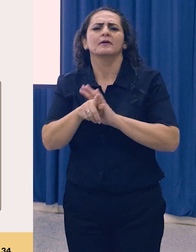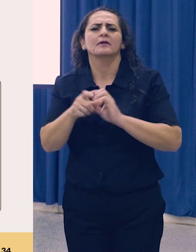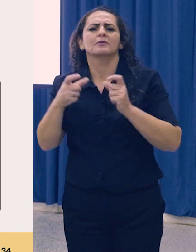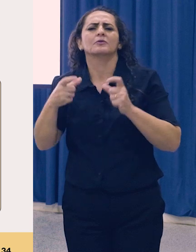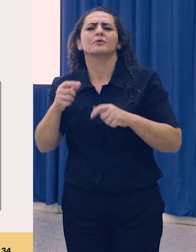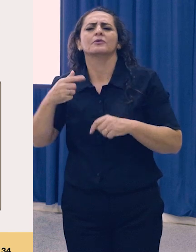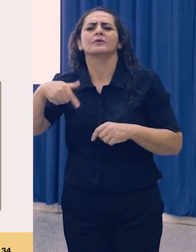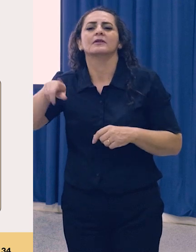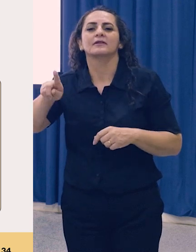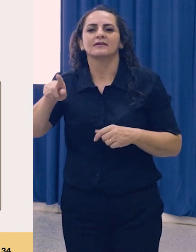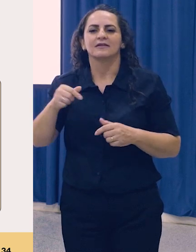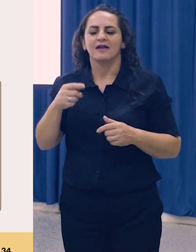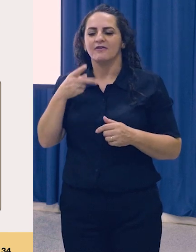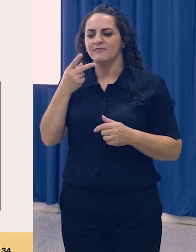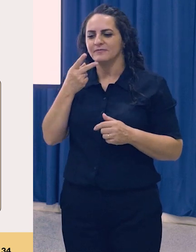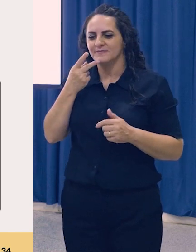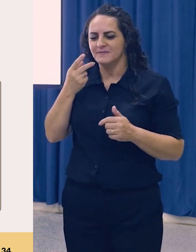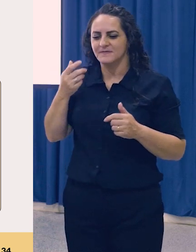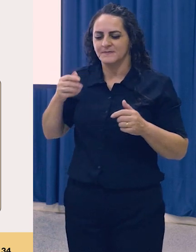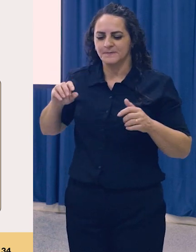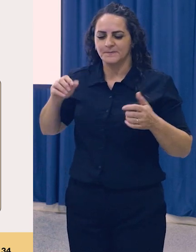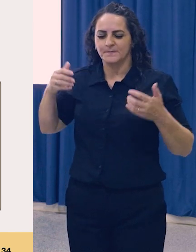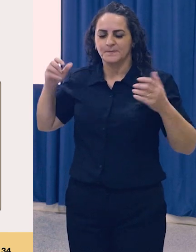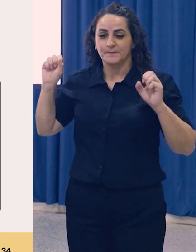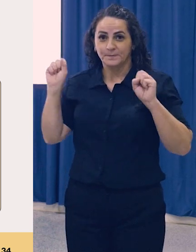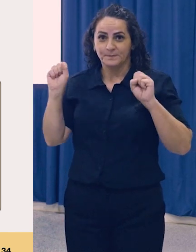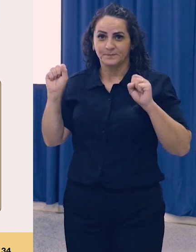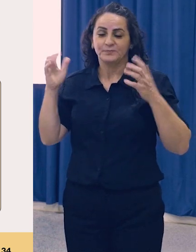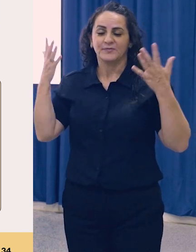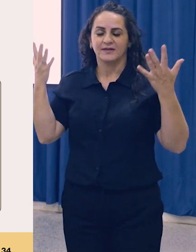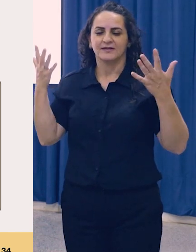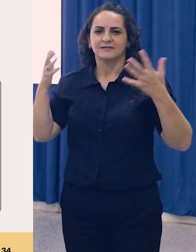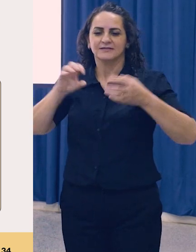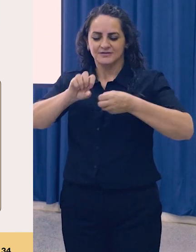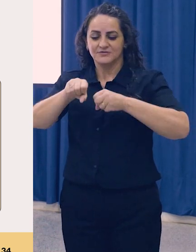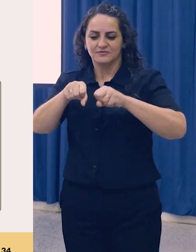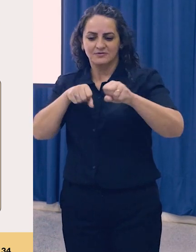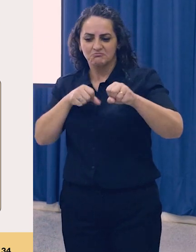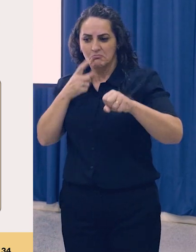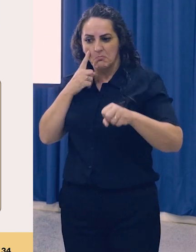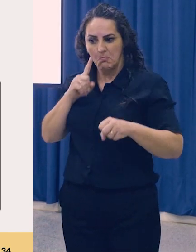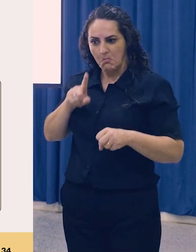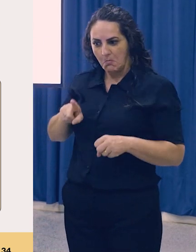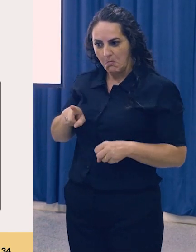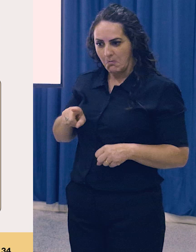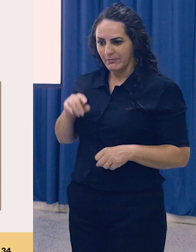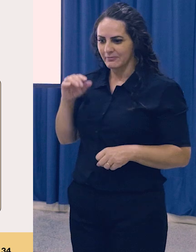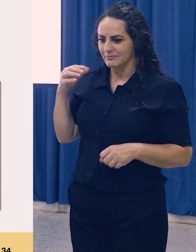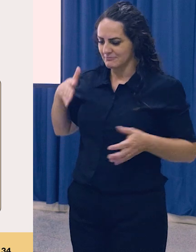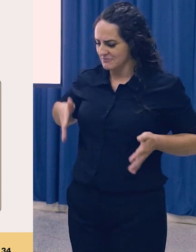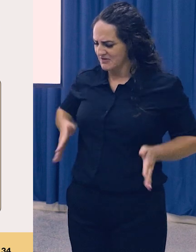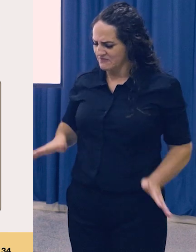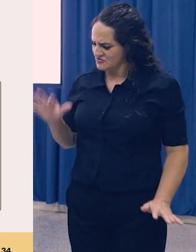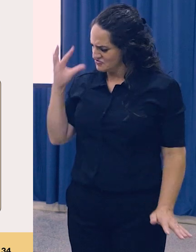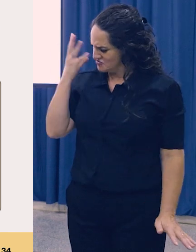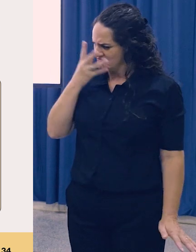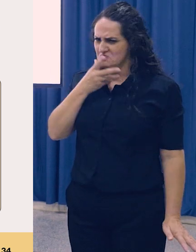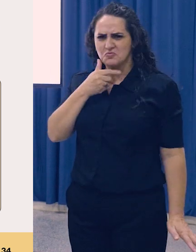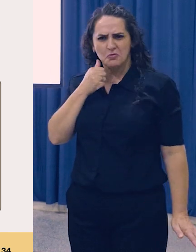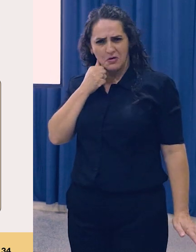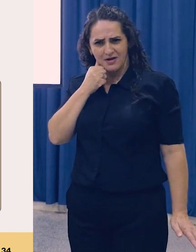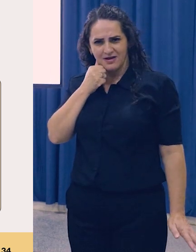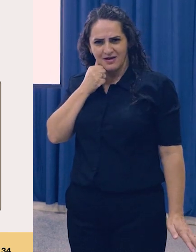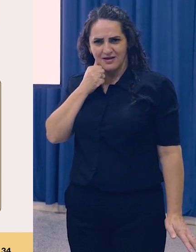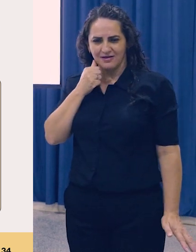tá indo, ela fala que tá indo pra festa de formatura dela. Eles falam, ai, que vestido bonito, foi você que fez? Ela diz, não, eu comprei no